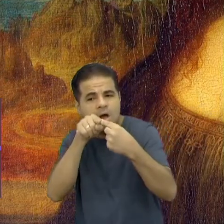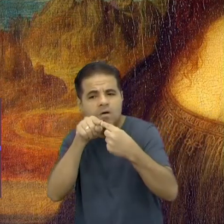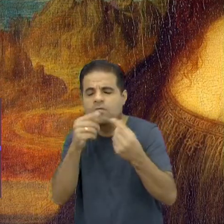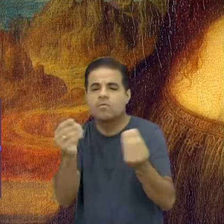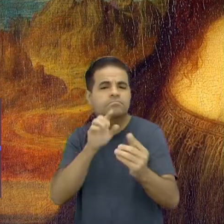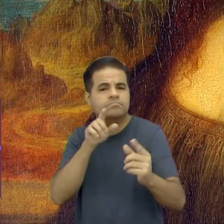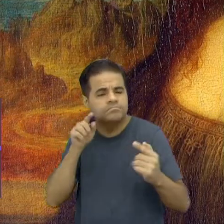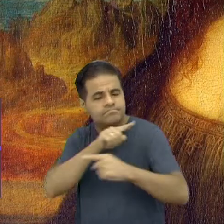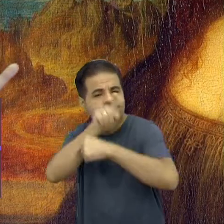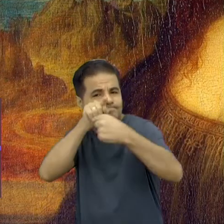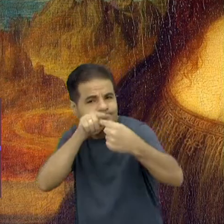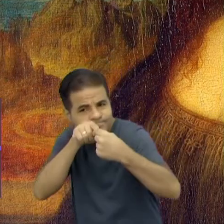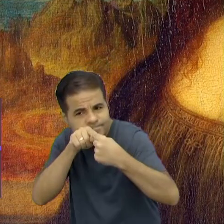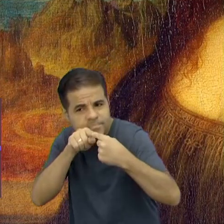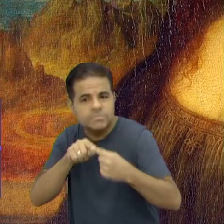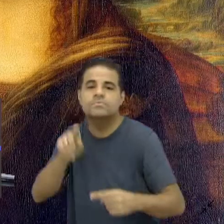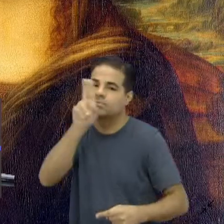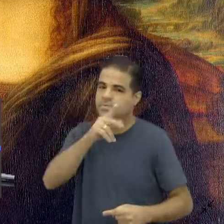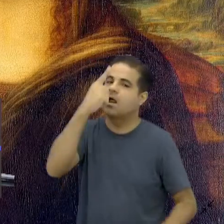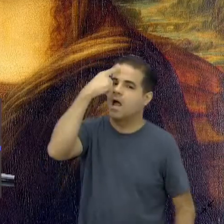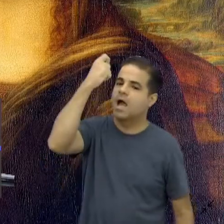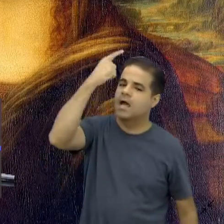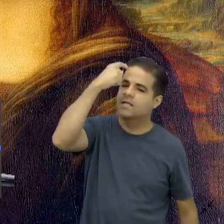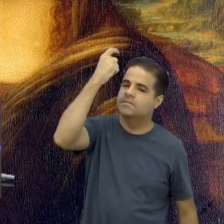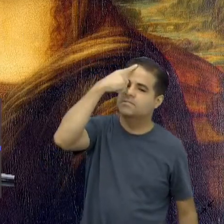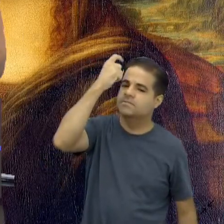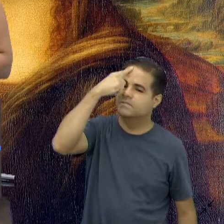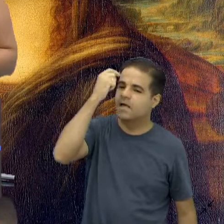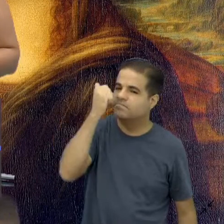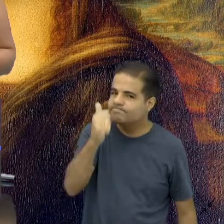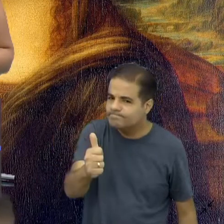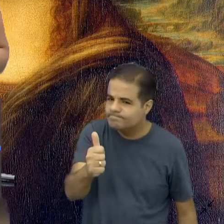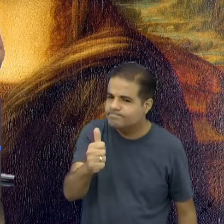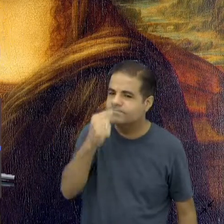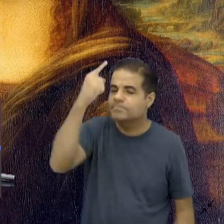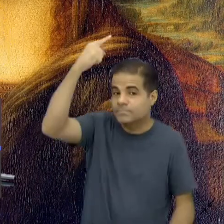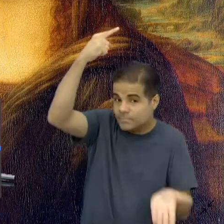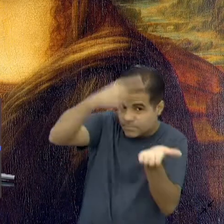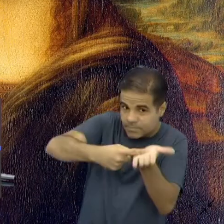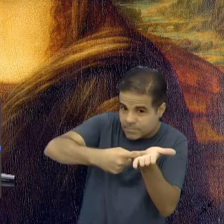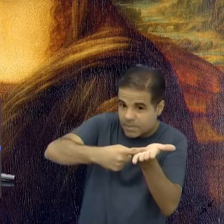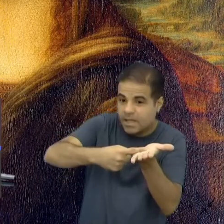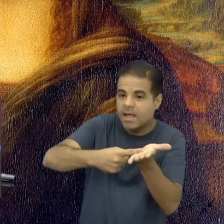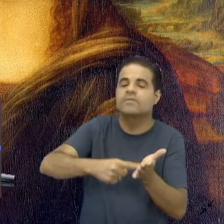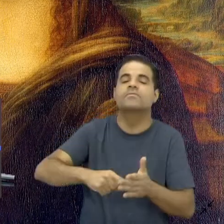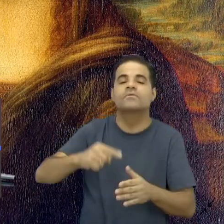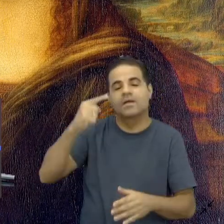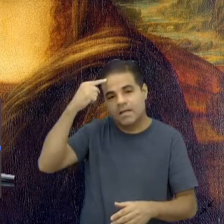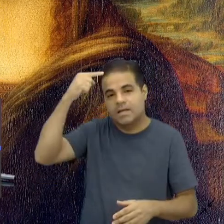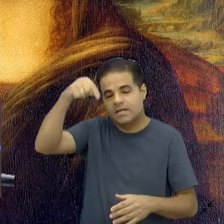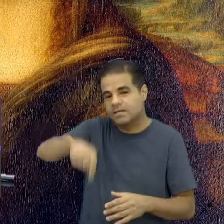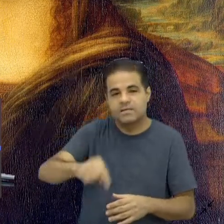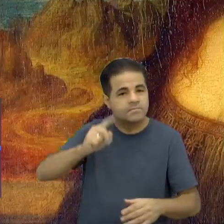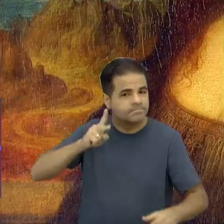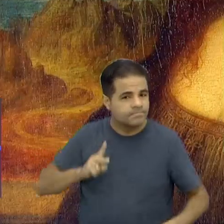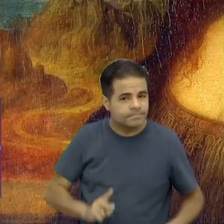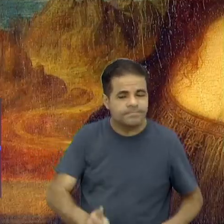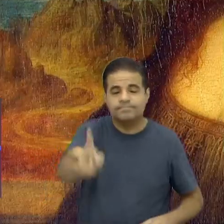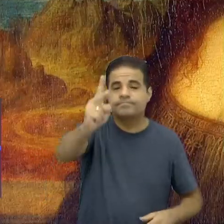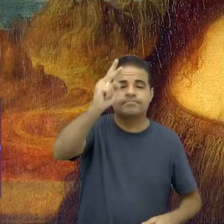pode atingir? É usar a criatividade, né, Prof. Fernanda? Isso aí. Exatamente. Material que Então, não falta. tivemos a nossa ideia, sempre